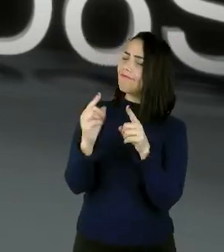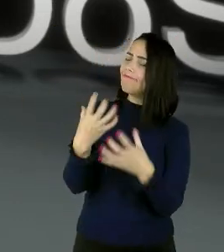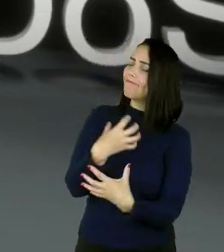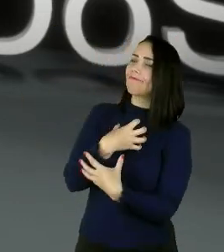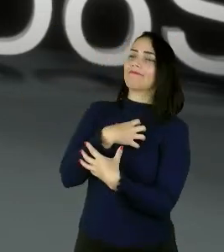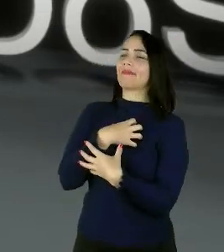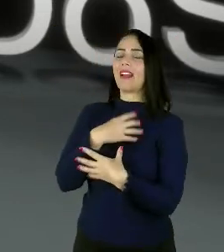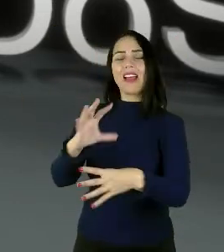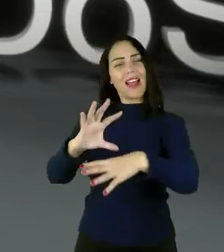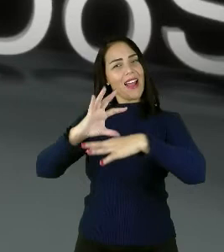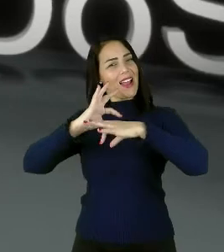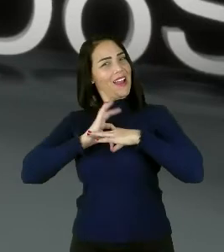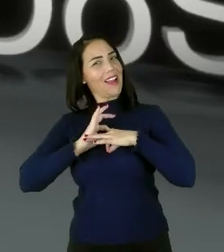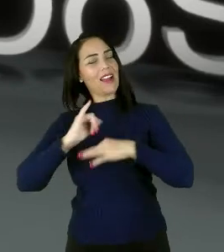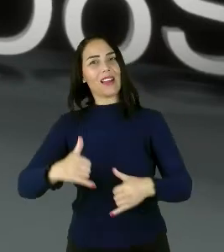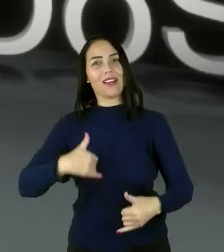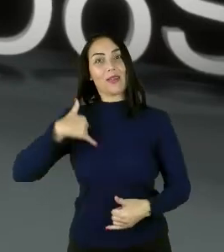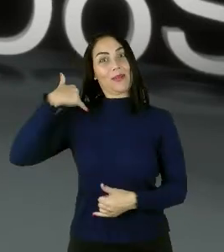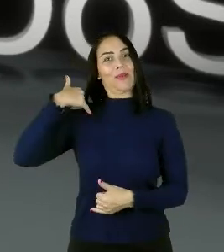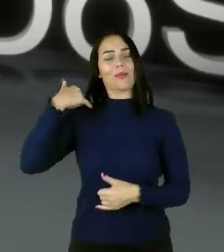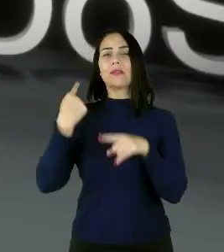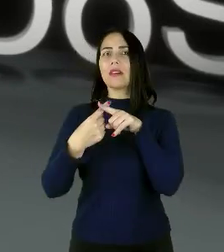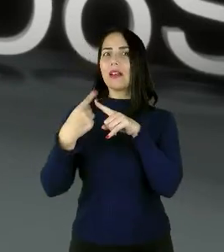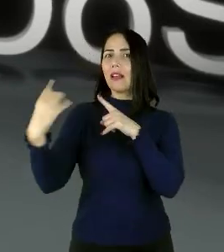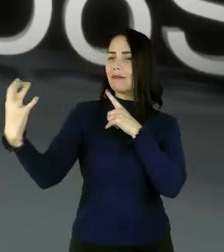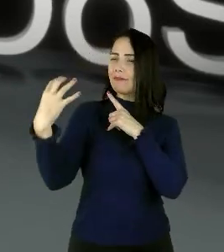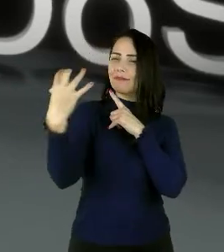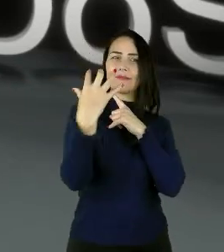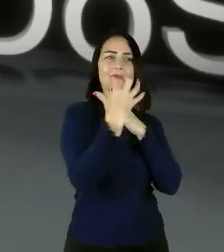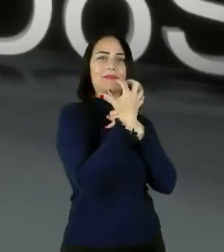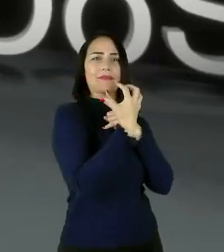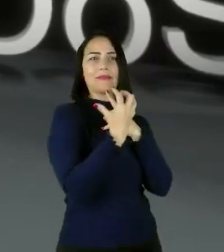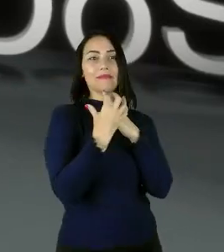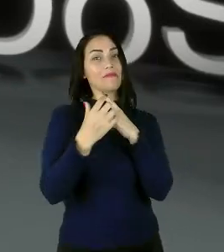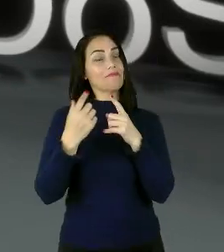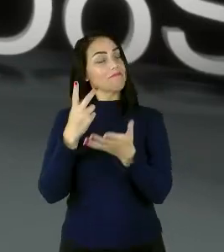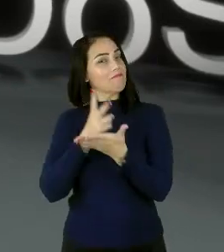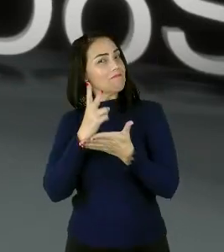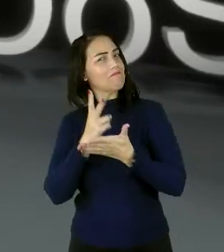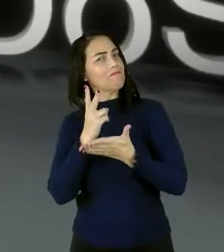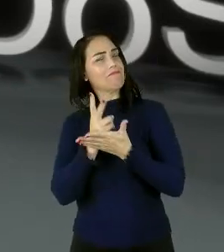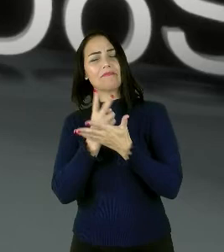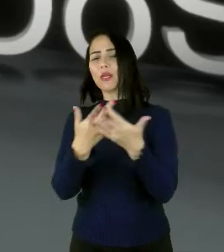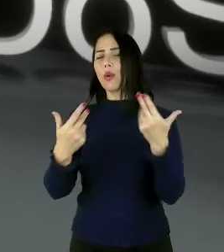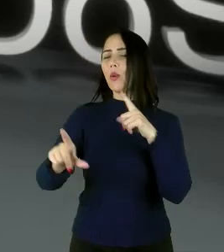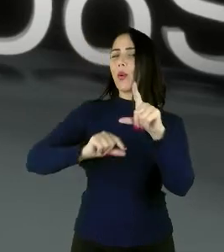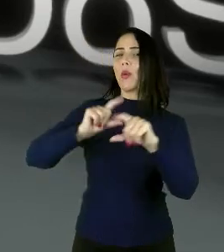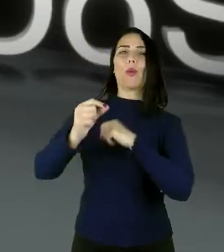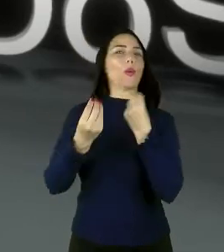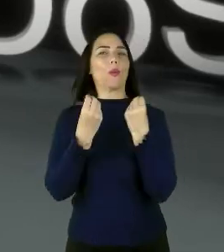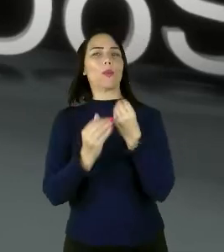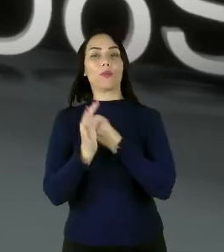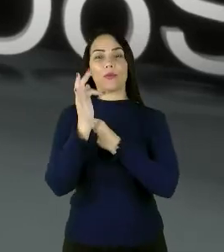uma sensação de pertencimento e orgulho e que afetou positivamente os caminhos que estavam sendo